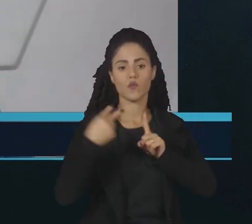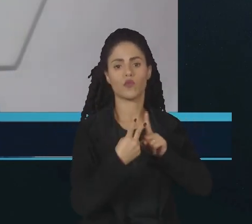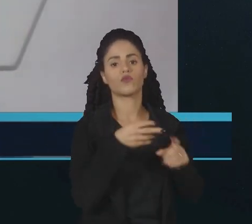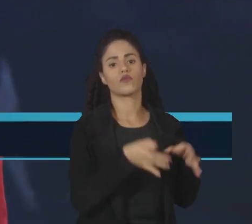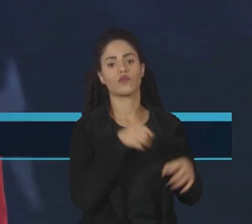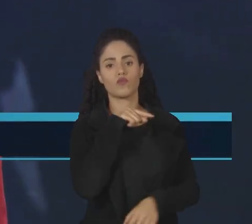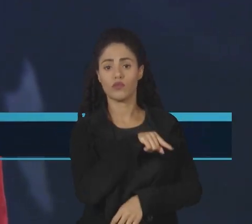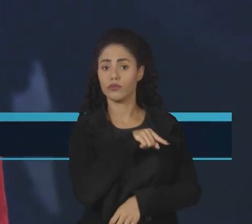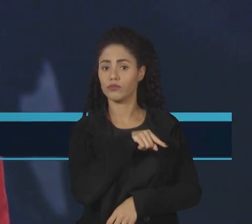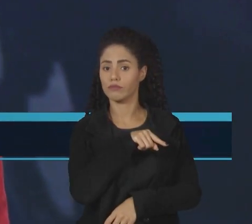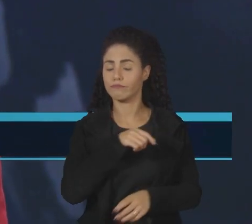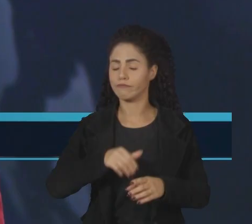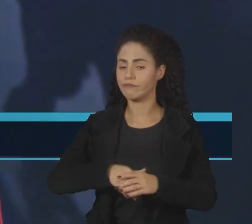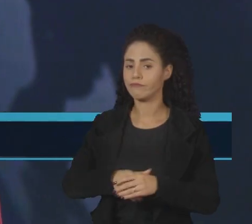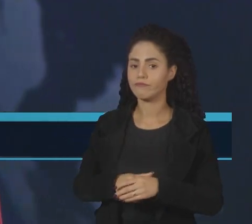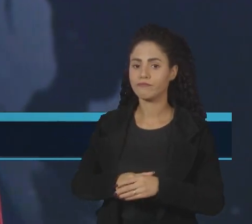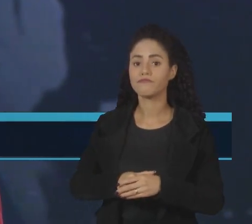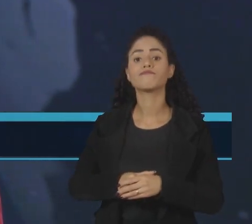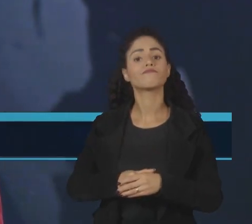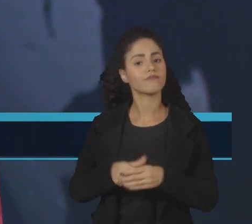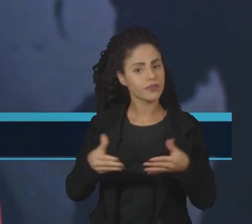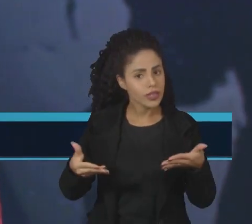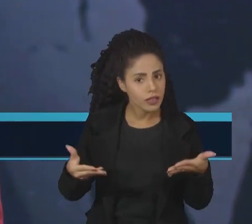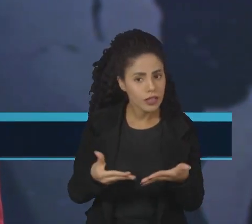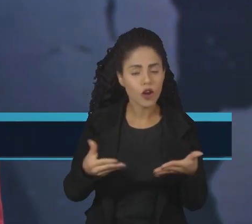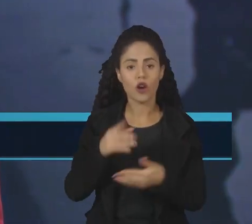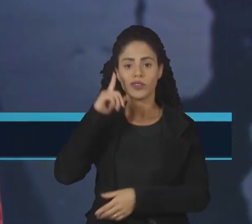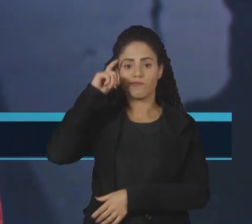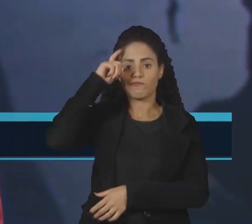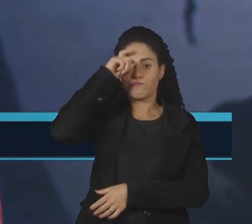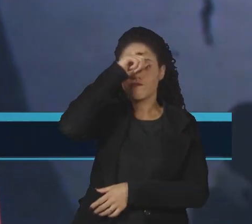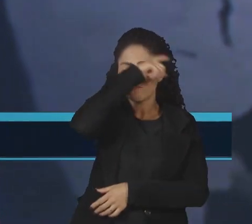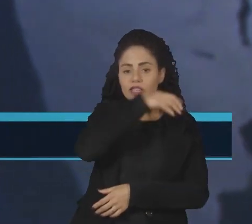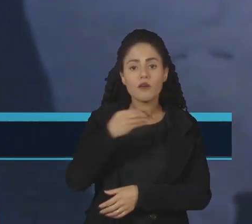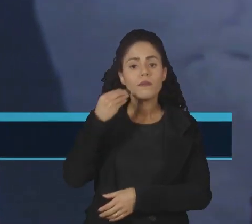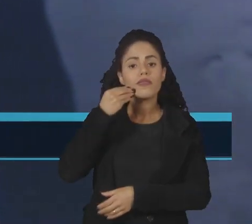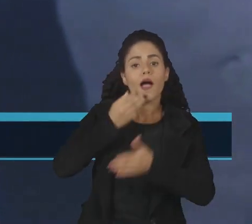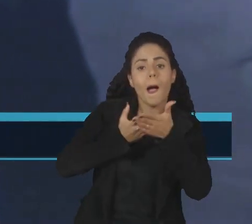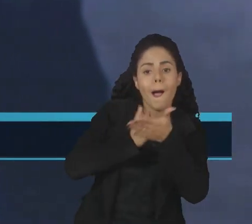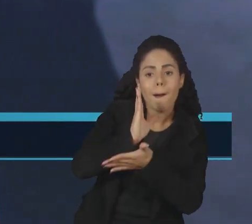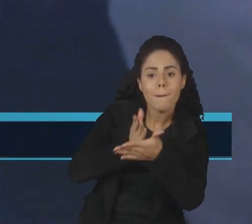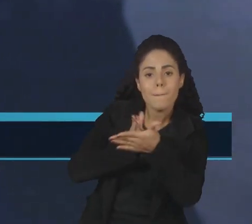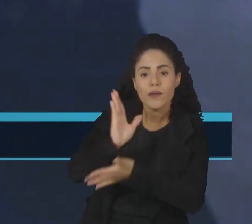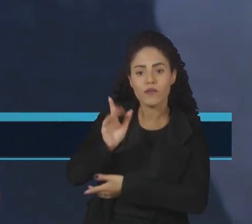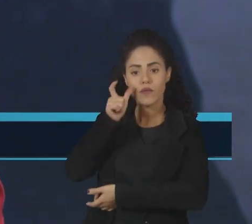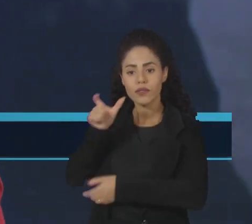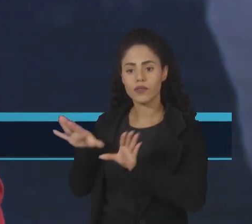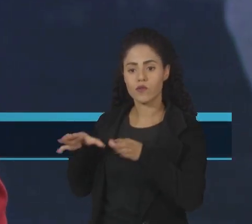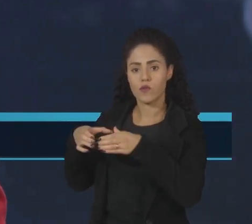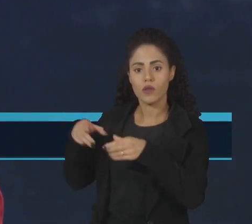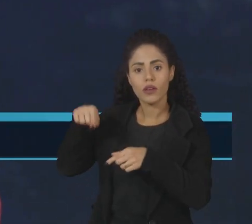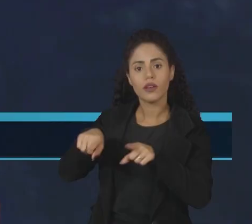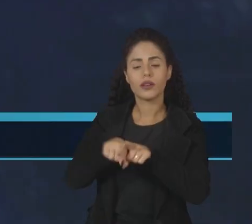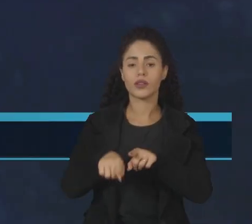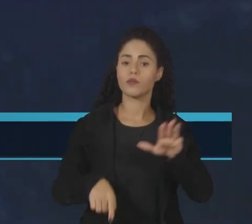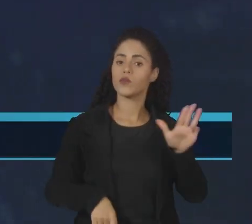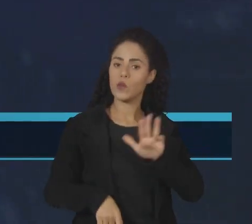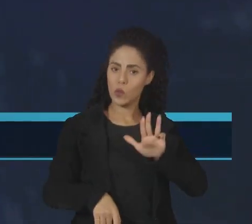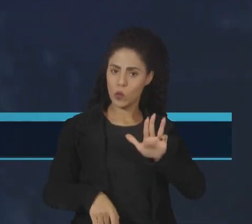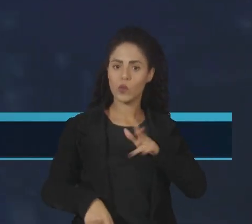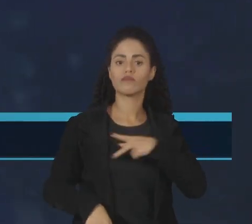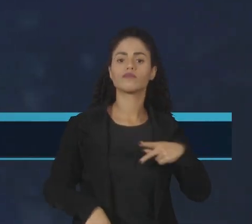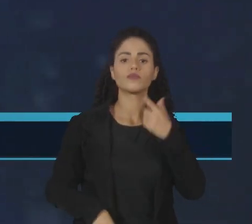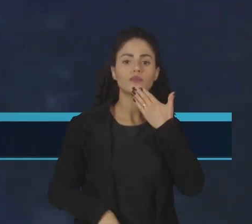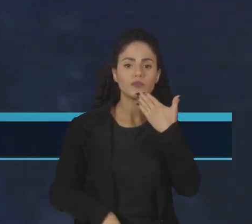Judiciário. E diante do cenário difícil para a aprovação dos projetos de interesse do governo, o presidente Lula pediu